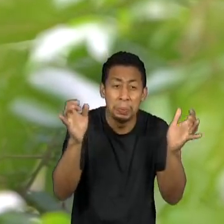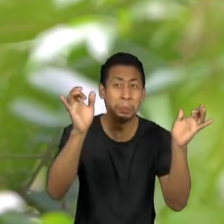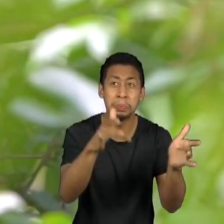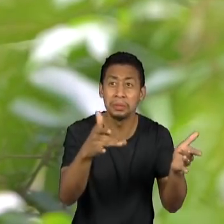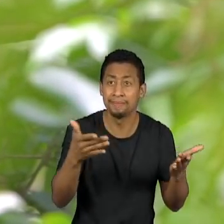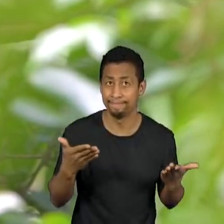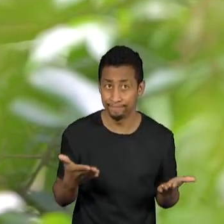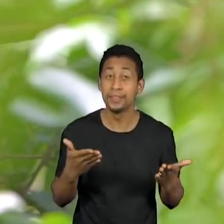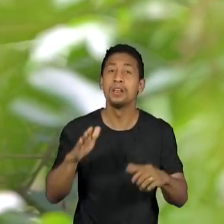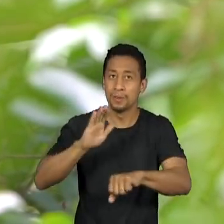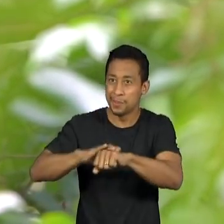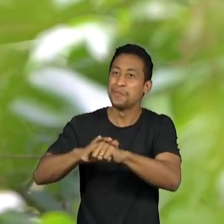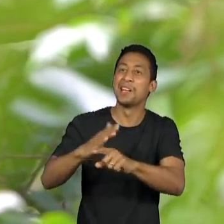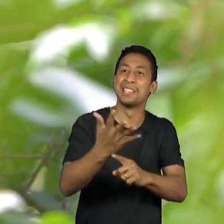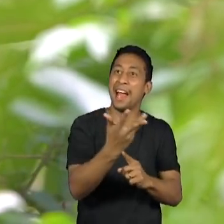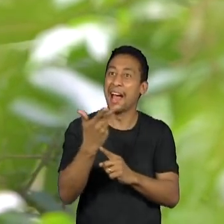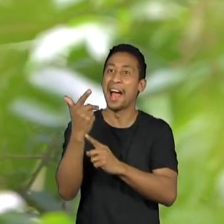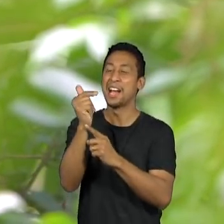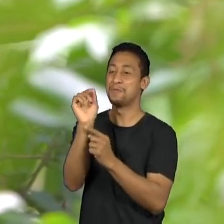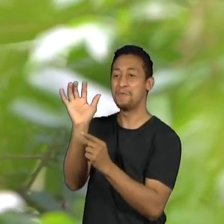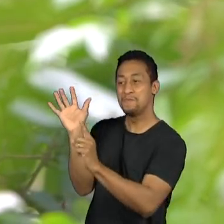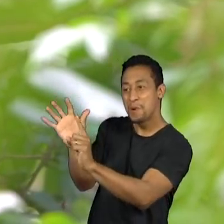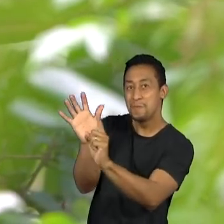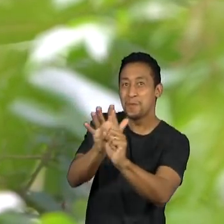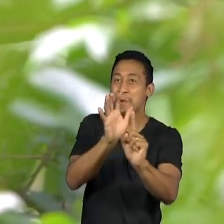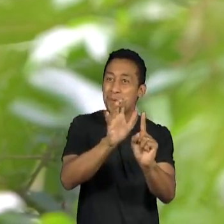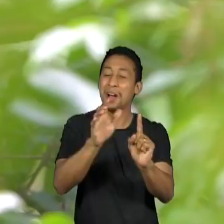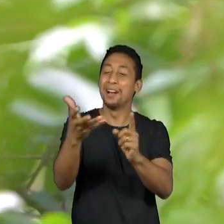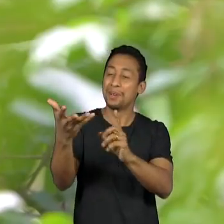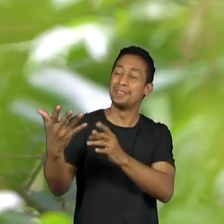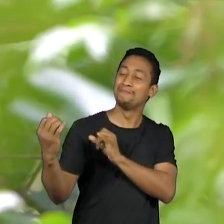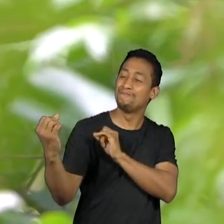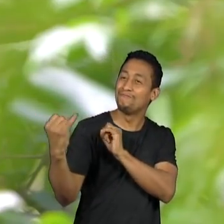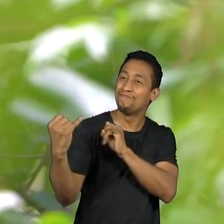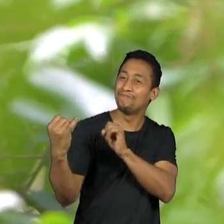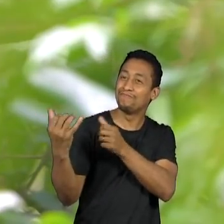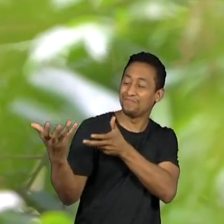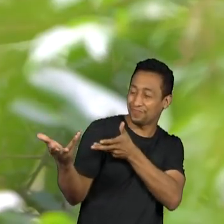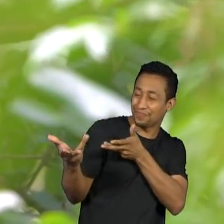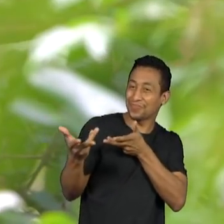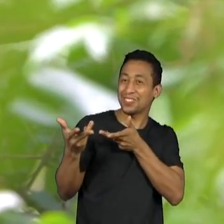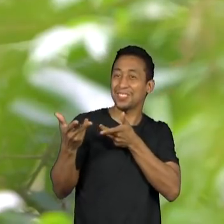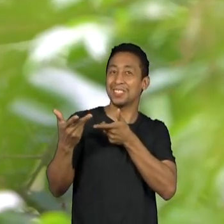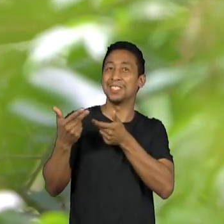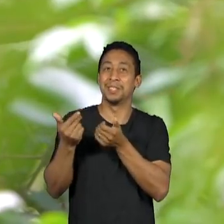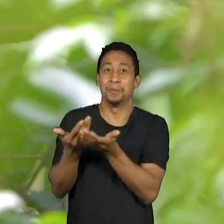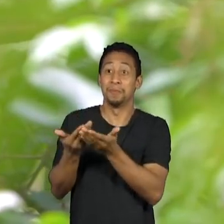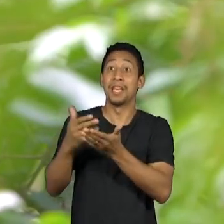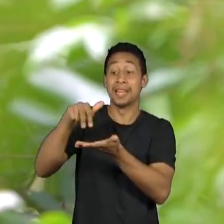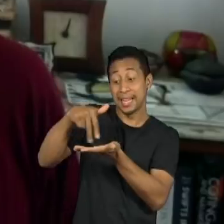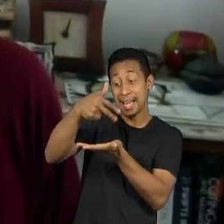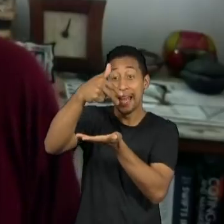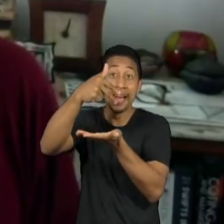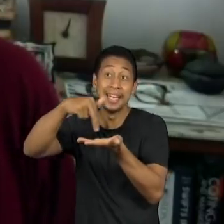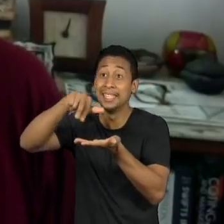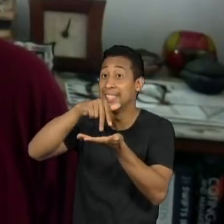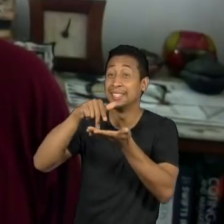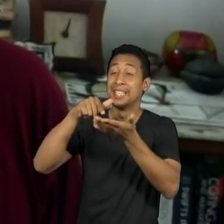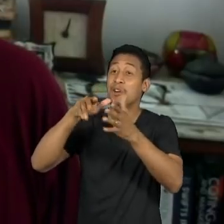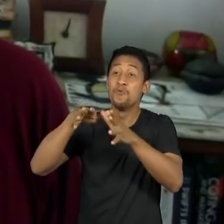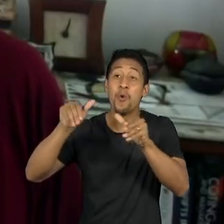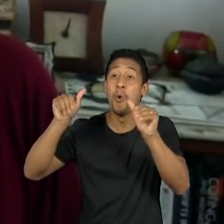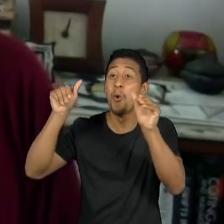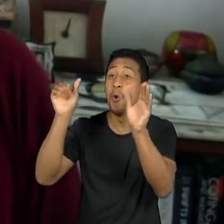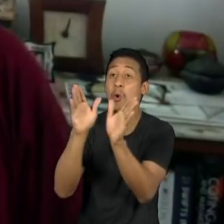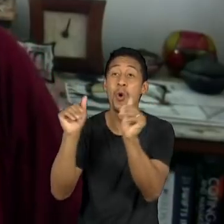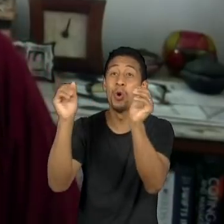arte para encantar os potenciais parceiros, para cortejar. Tem aves que dançam para impressionar. É muito difícil achar alguém